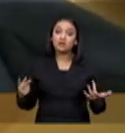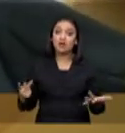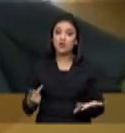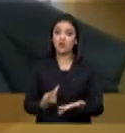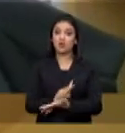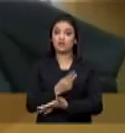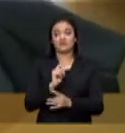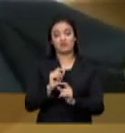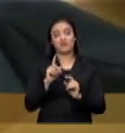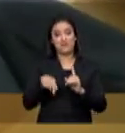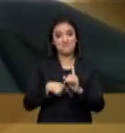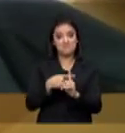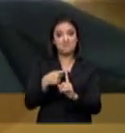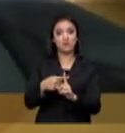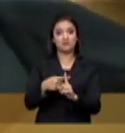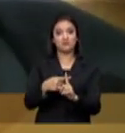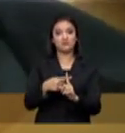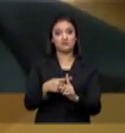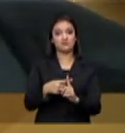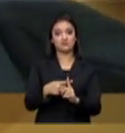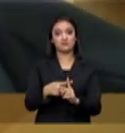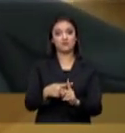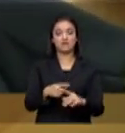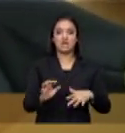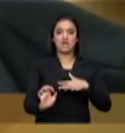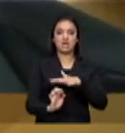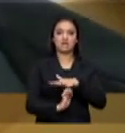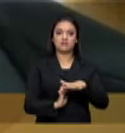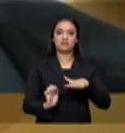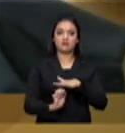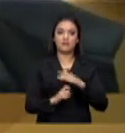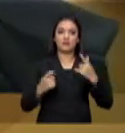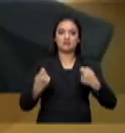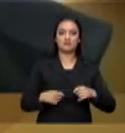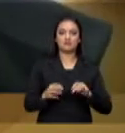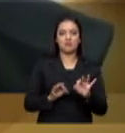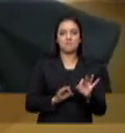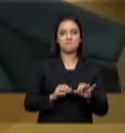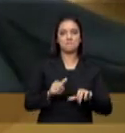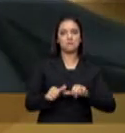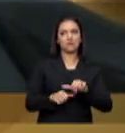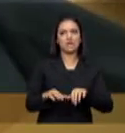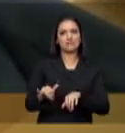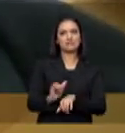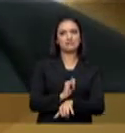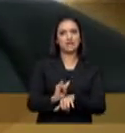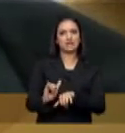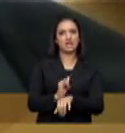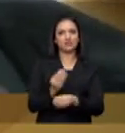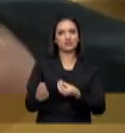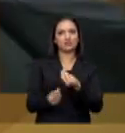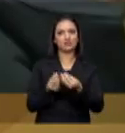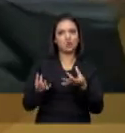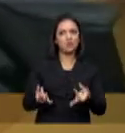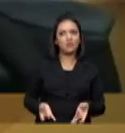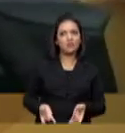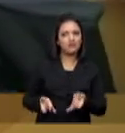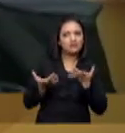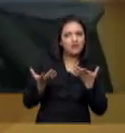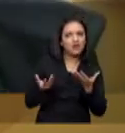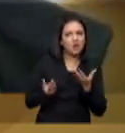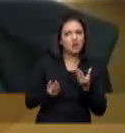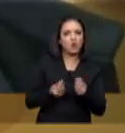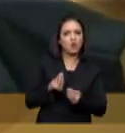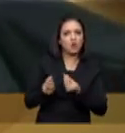extremamente positivo, se as empresas tiverem que mudar as suas estratégias mercadológicas e de